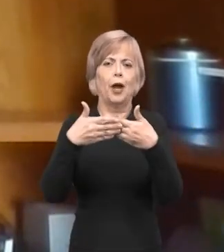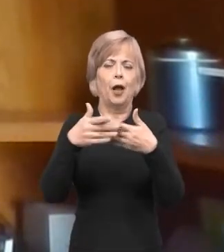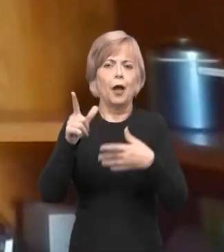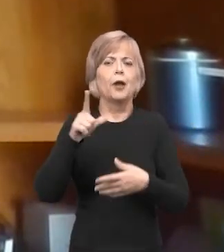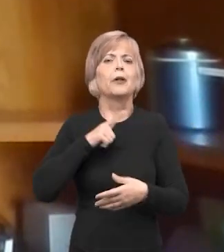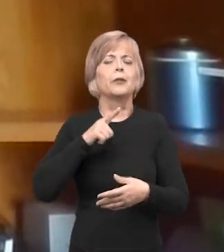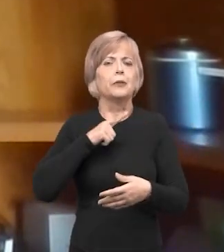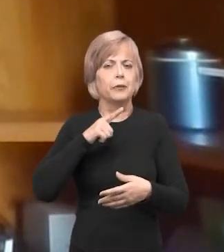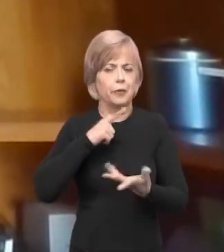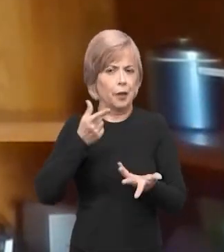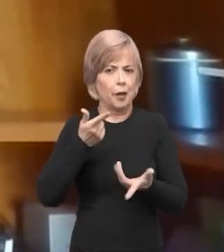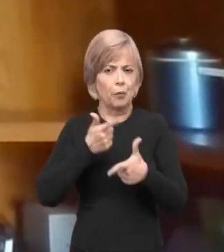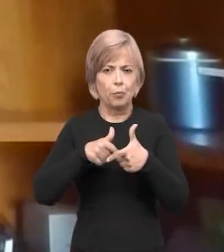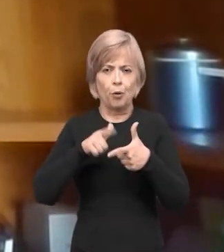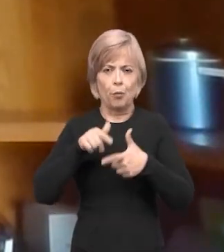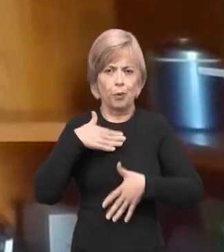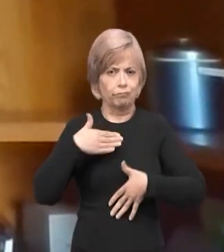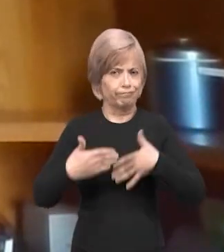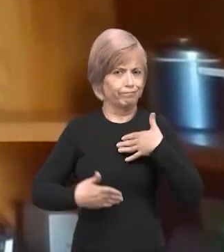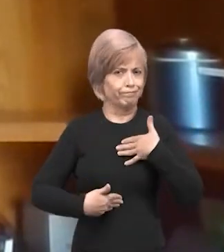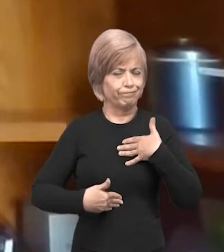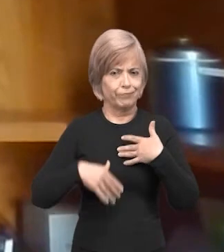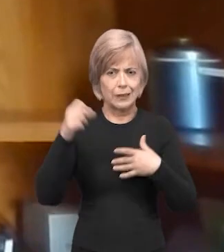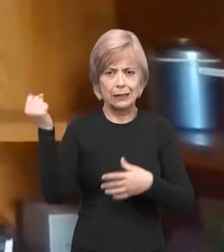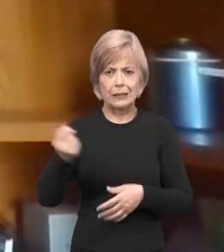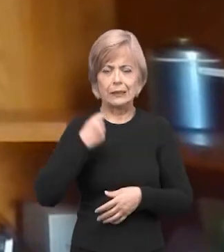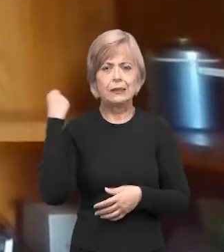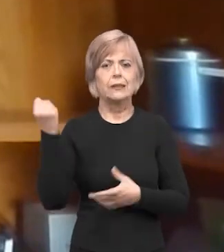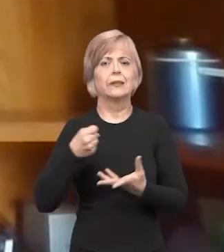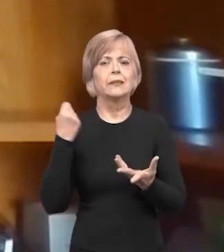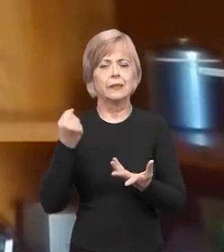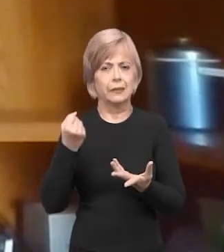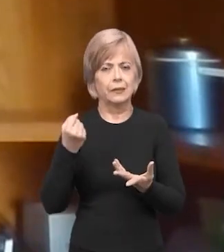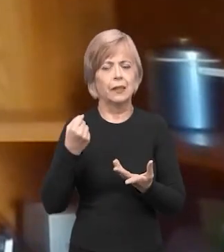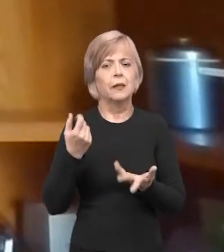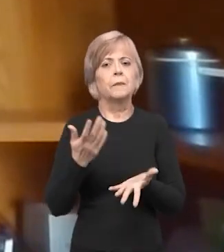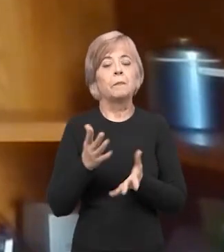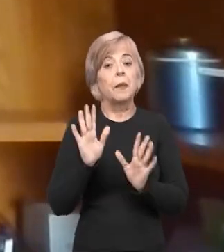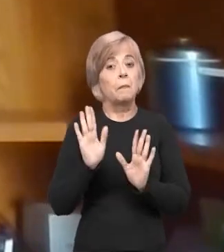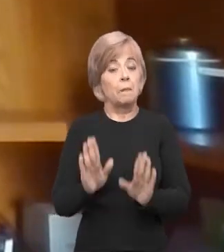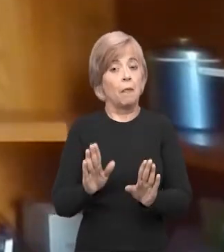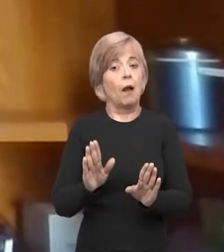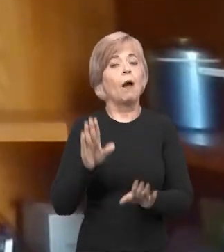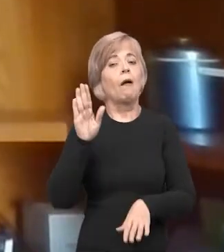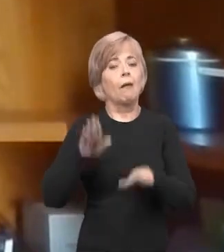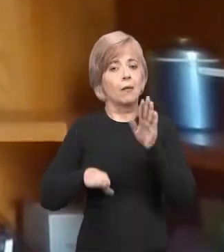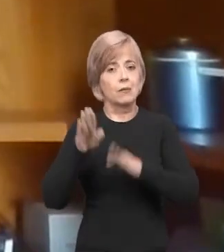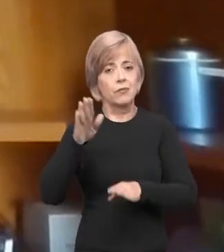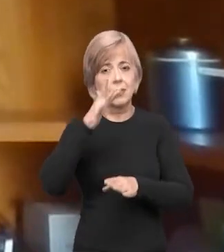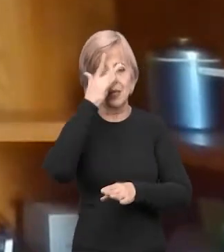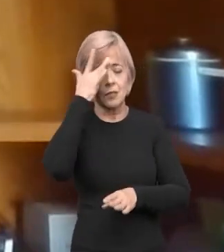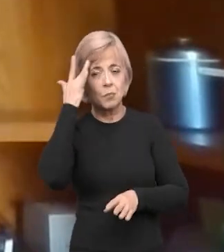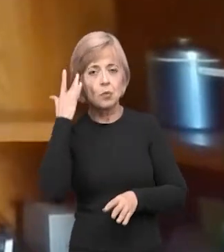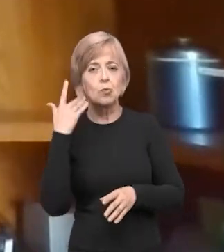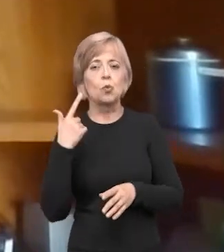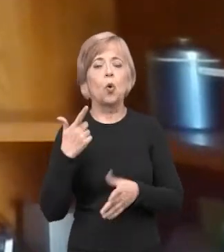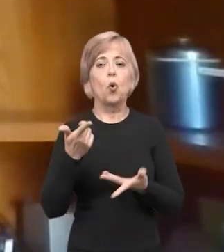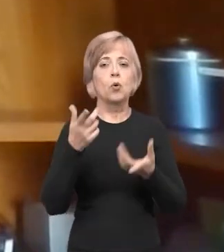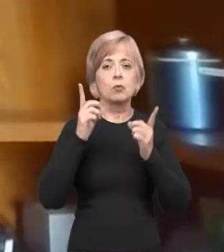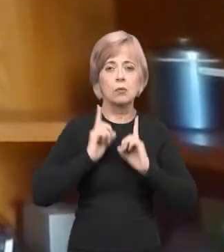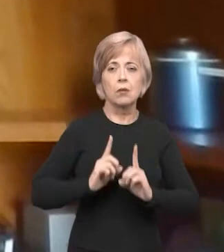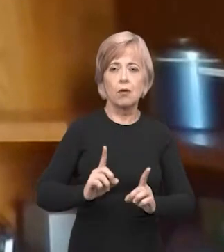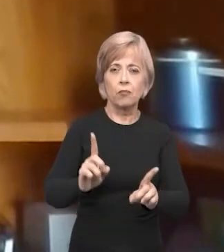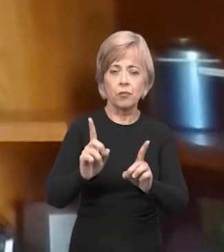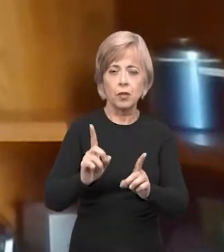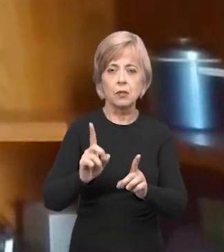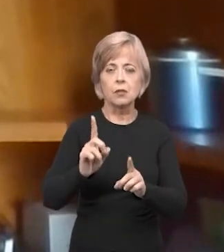comorbidades associadas à deficiência, não é porque tem deficiência que estão mais suscetíveis ao vírus, mas muitas vezes essas pessoas que estão ali